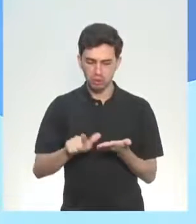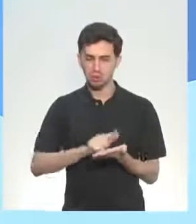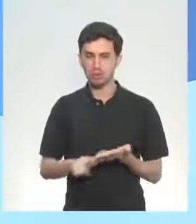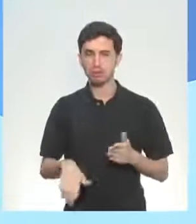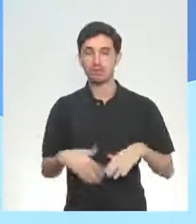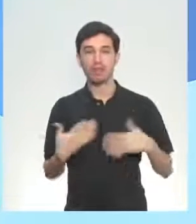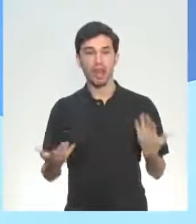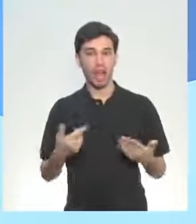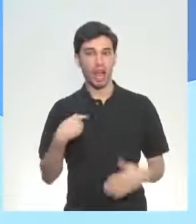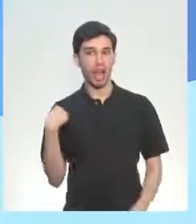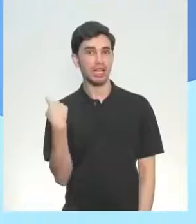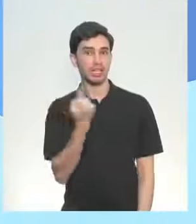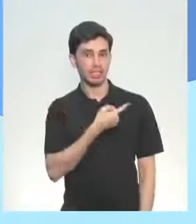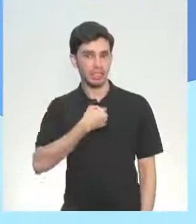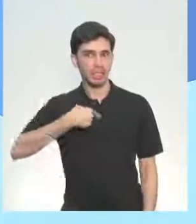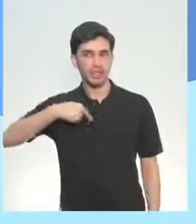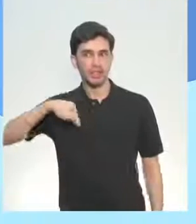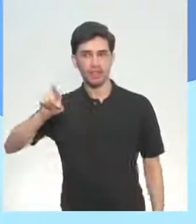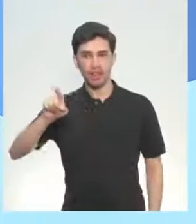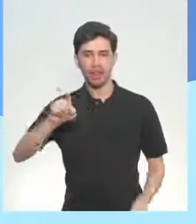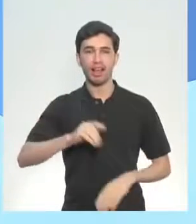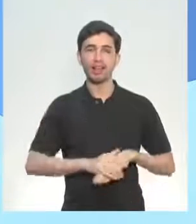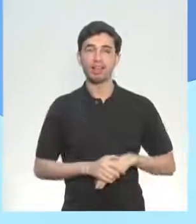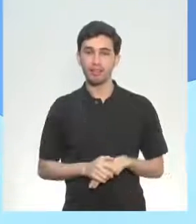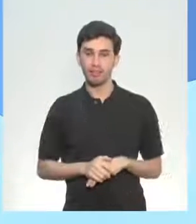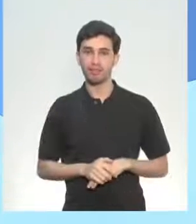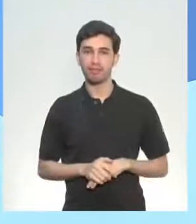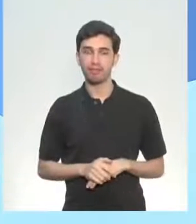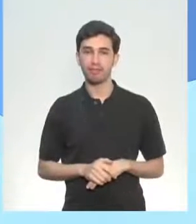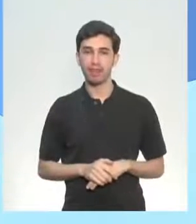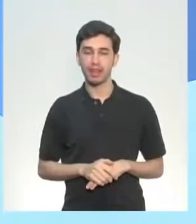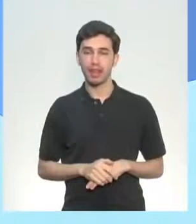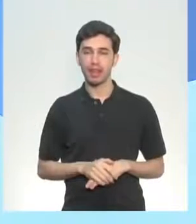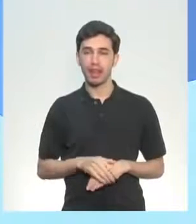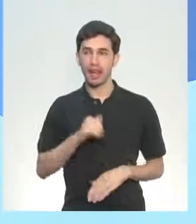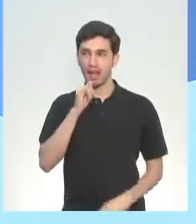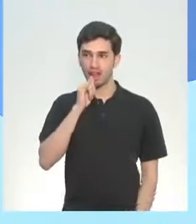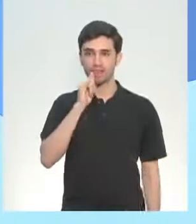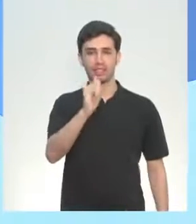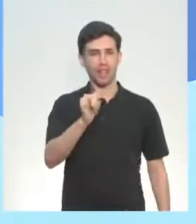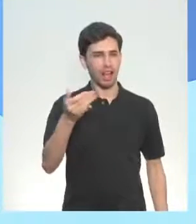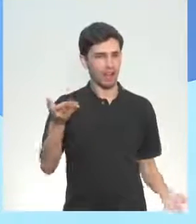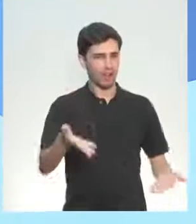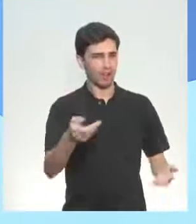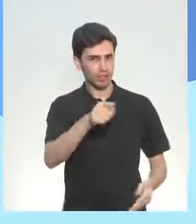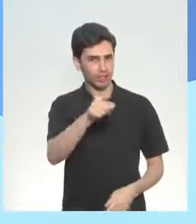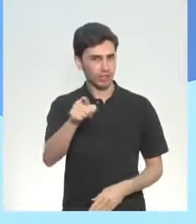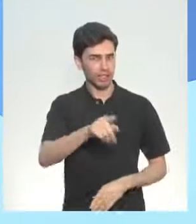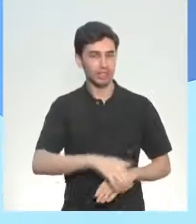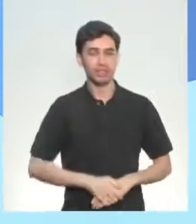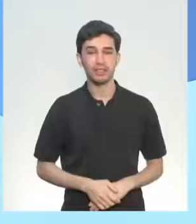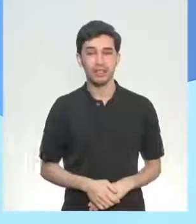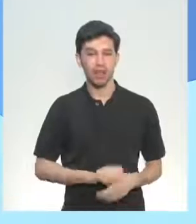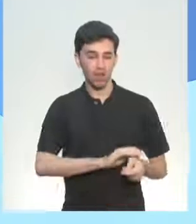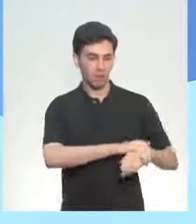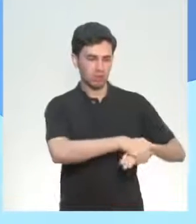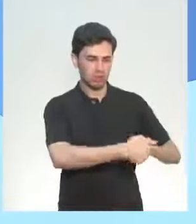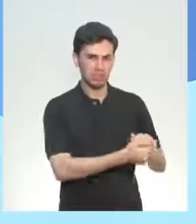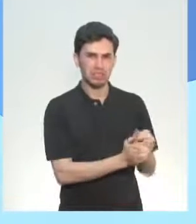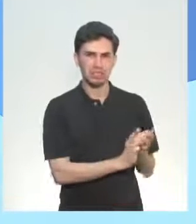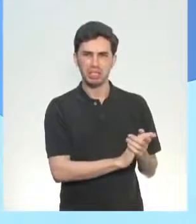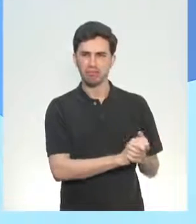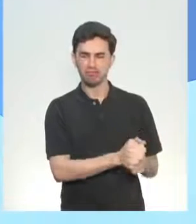gente vamos passar a fita para os 6. Além do sabonete ser